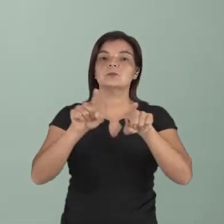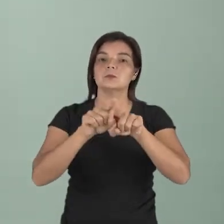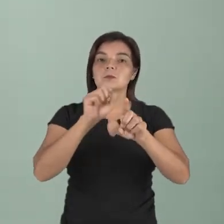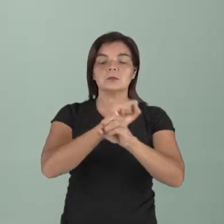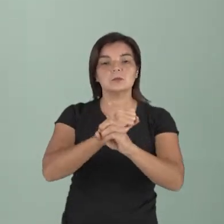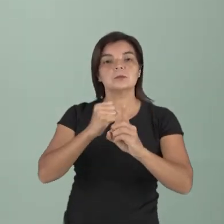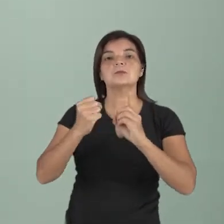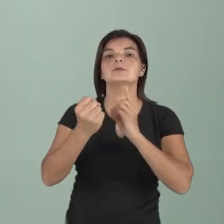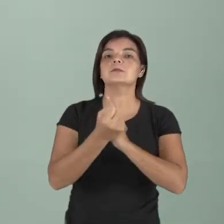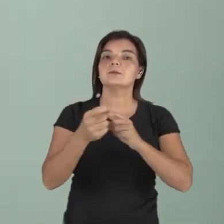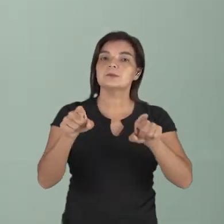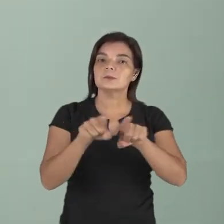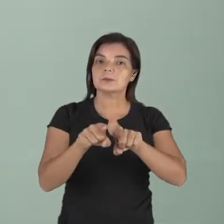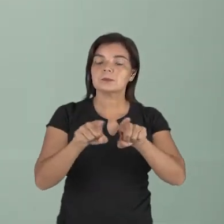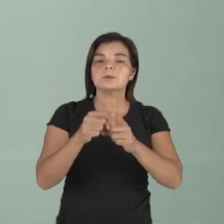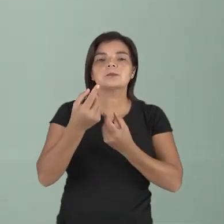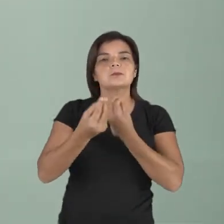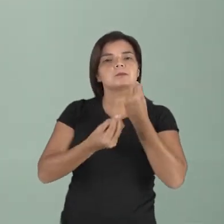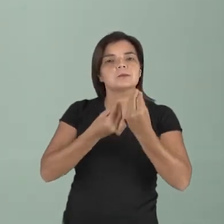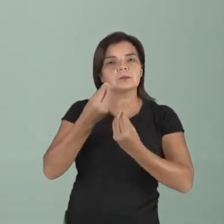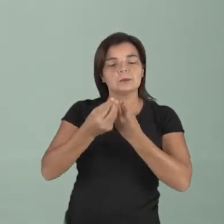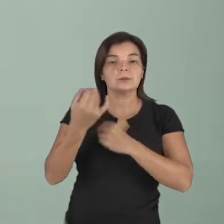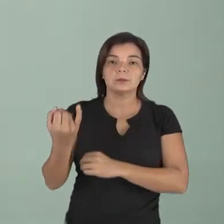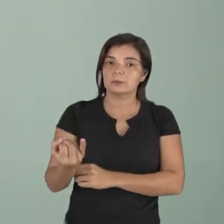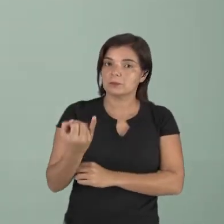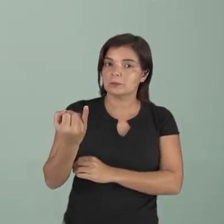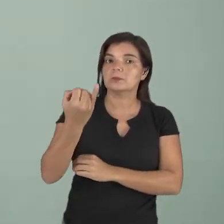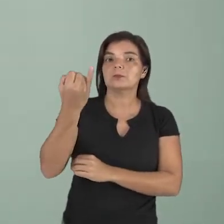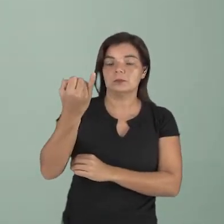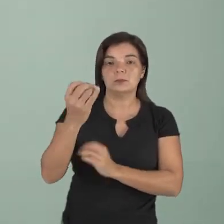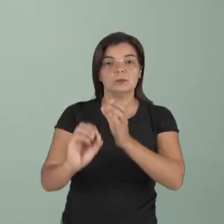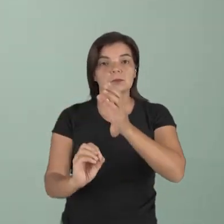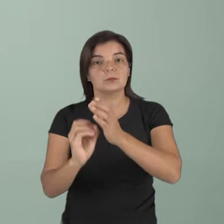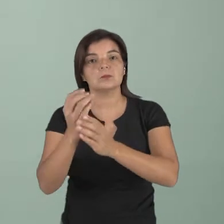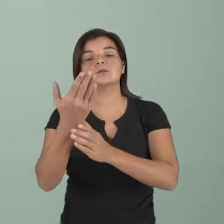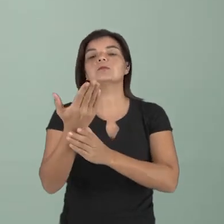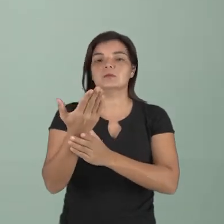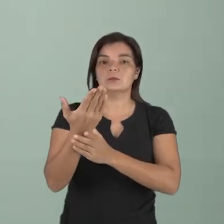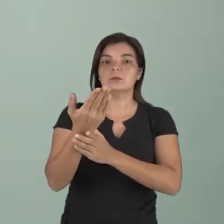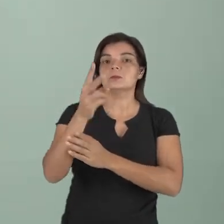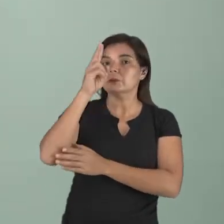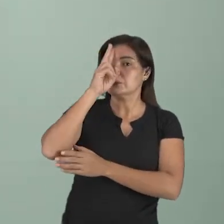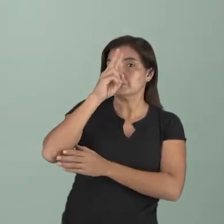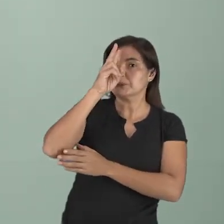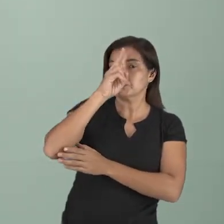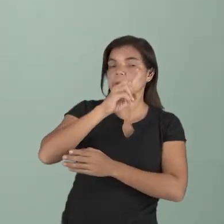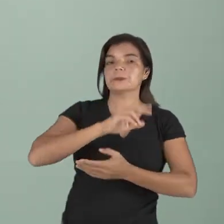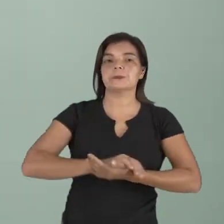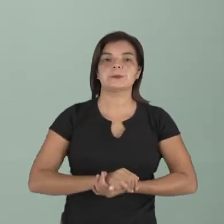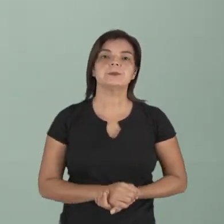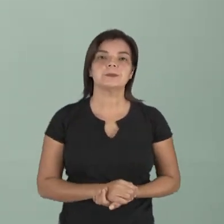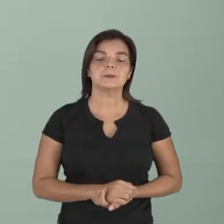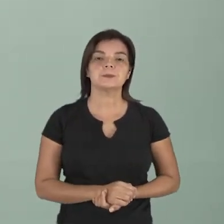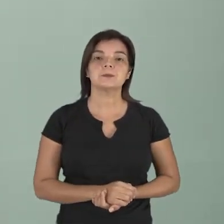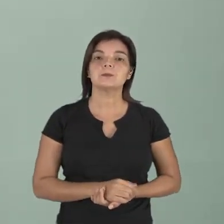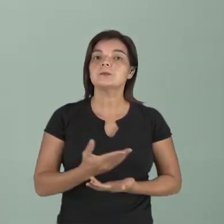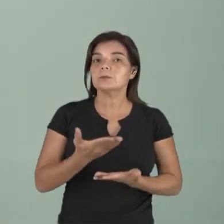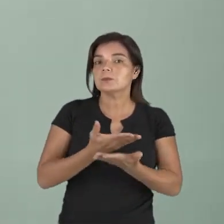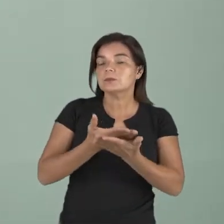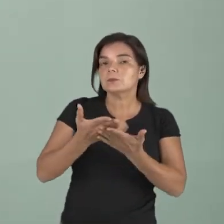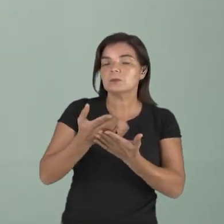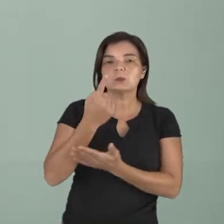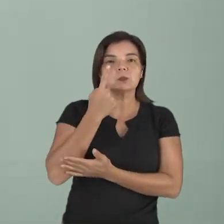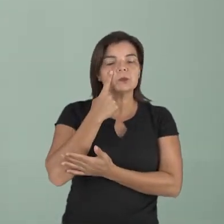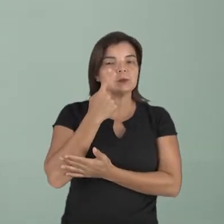as sociedades e também como que elas foram importantes para o surgimento da nossa história, certo? Então a gente vai